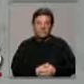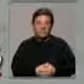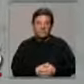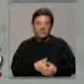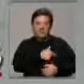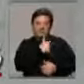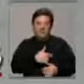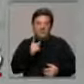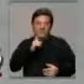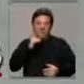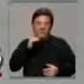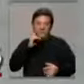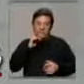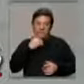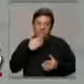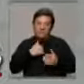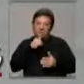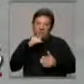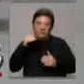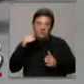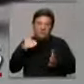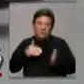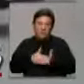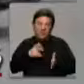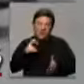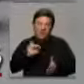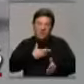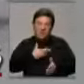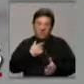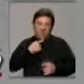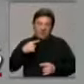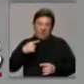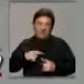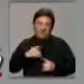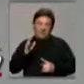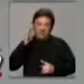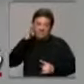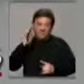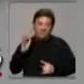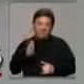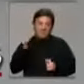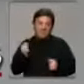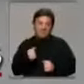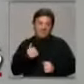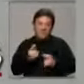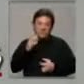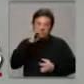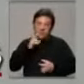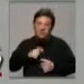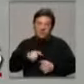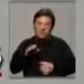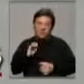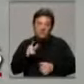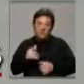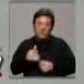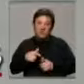As temperaturas não param de bater recordes negativos, sobretudo para fevereiro, o mais frio de sempre em alguns estados do sul e da costa